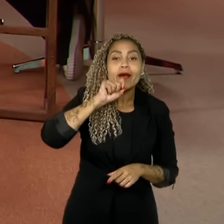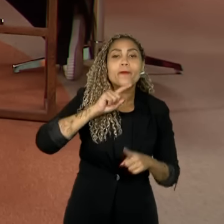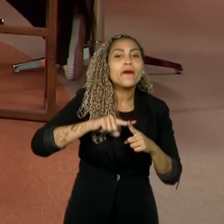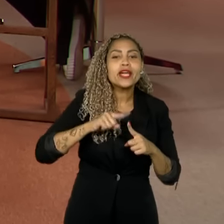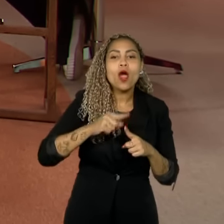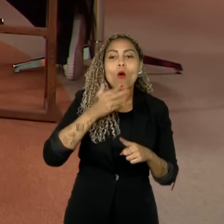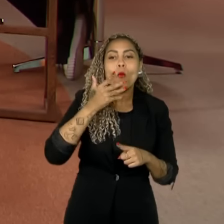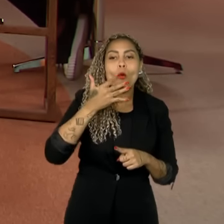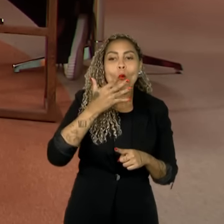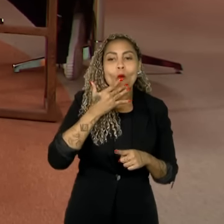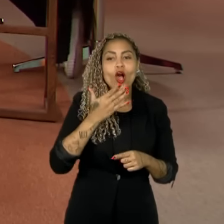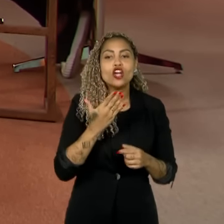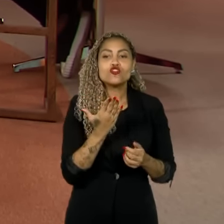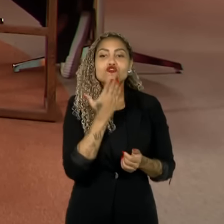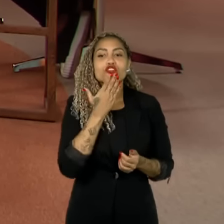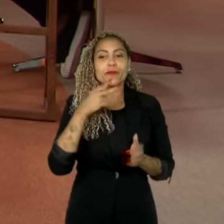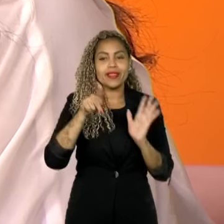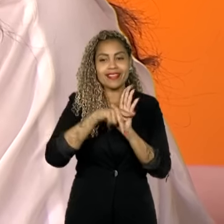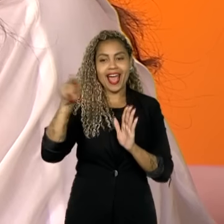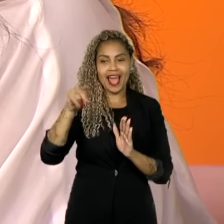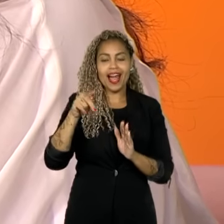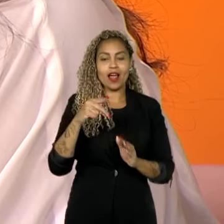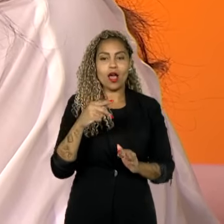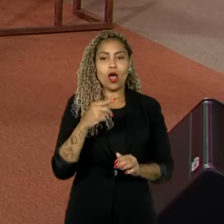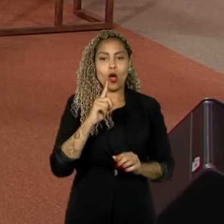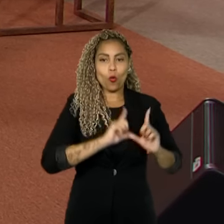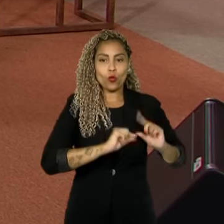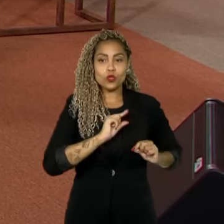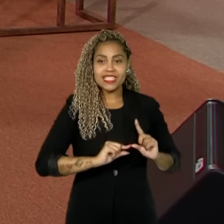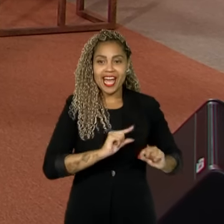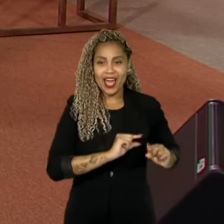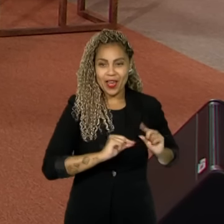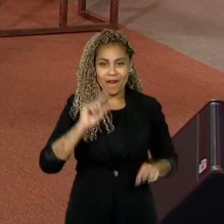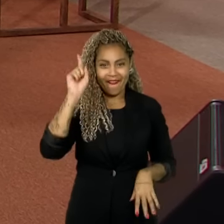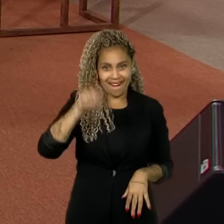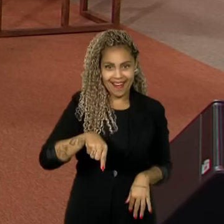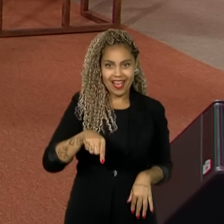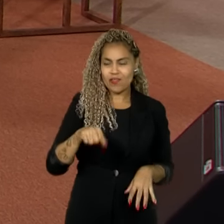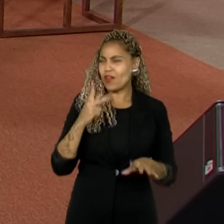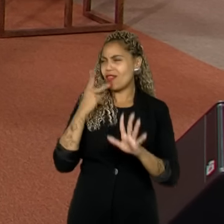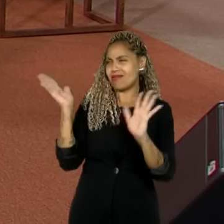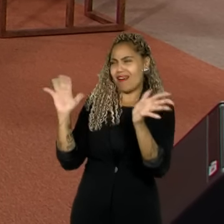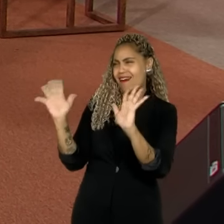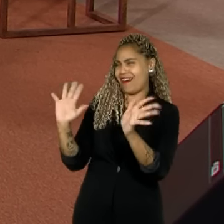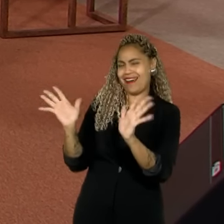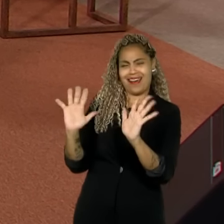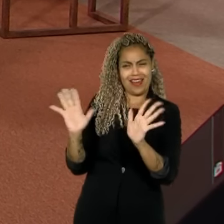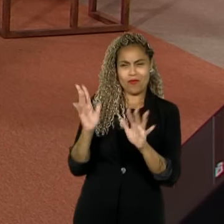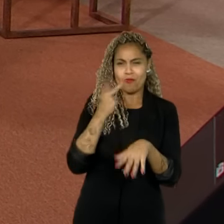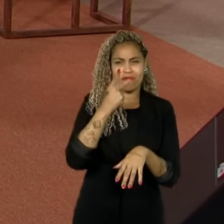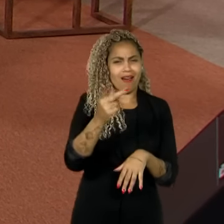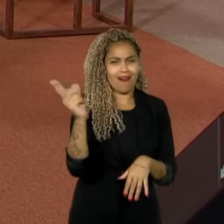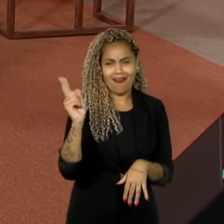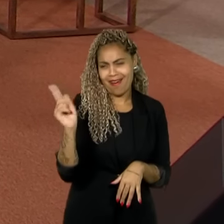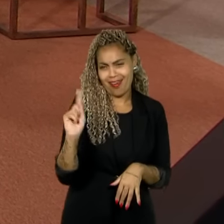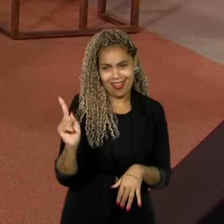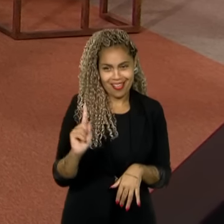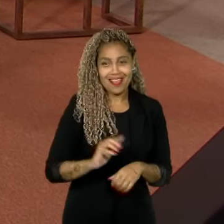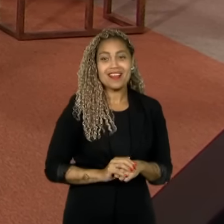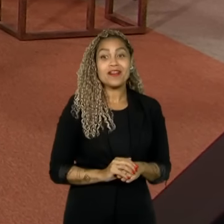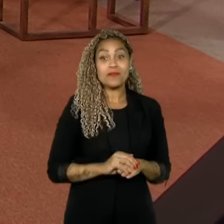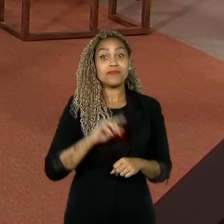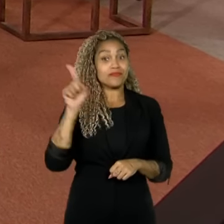time de coração. Do coração Cruzeiro, Cruzeiro. Gente, abafa esse canto. É, mas é. Pode falar isso. A amiga dela